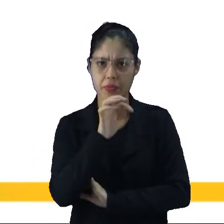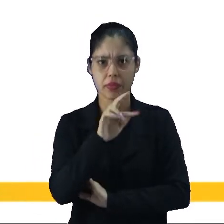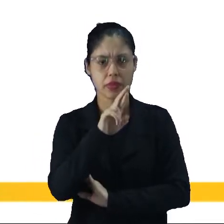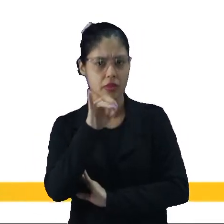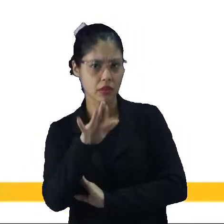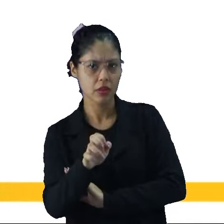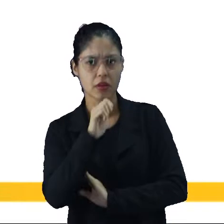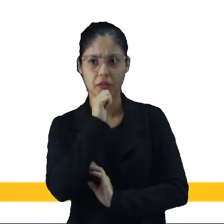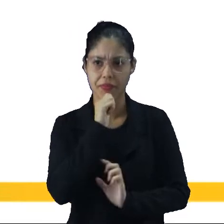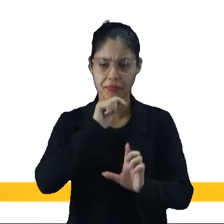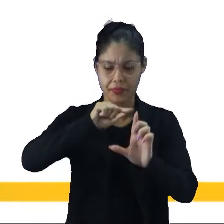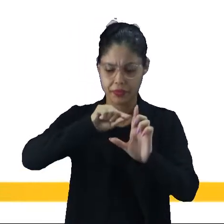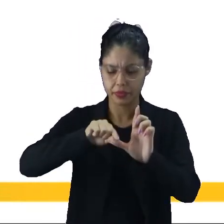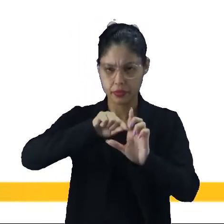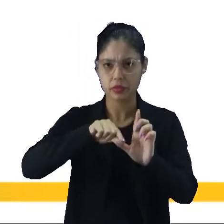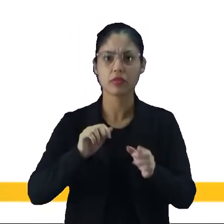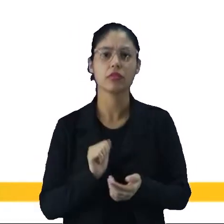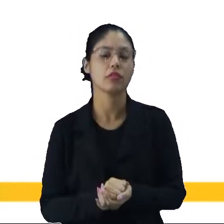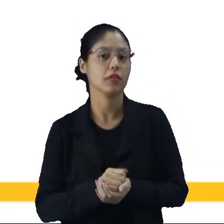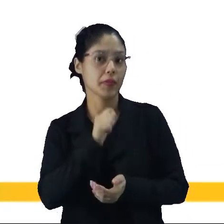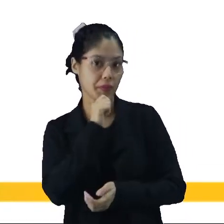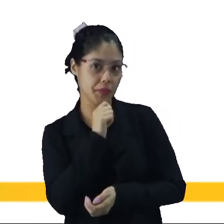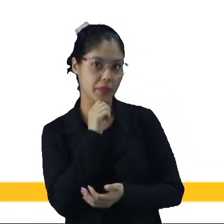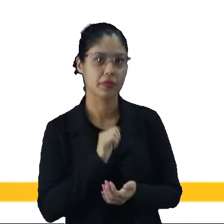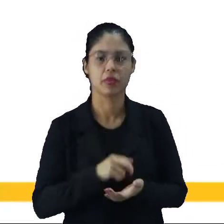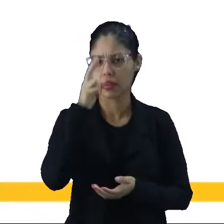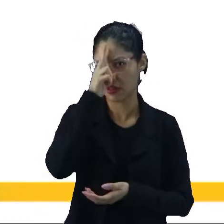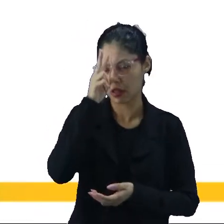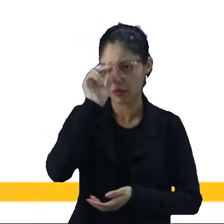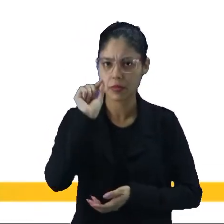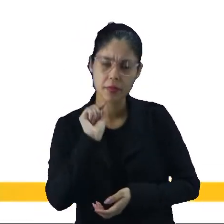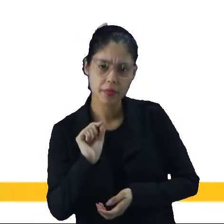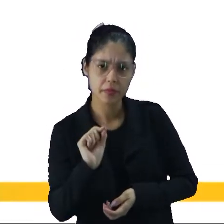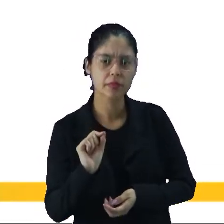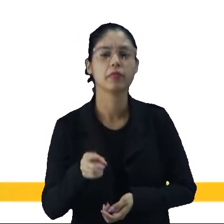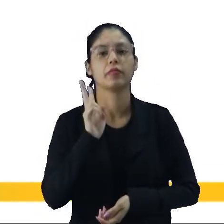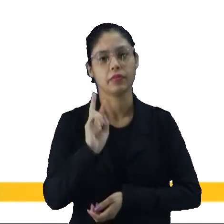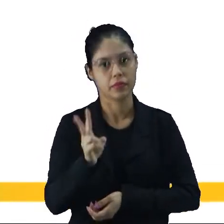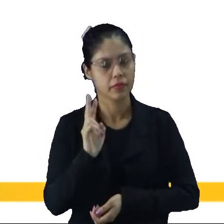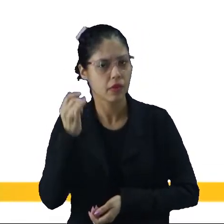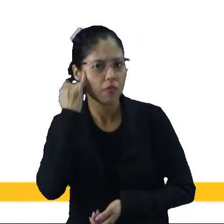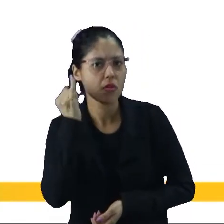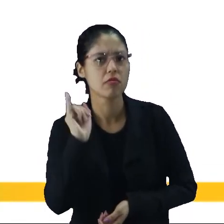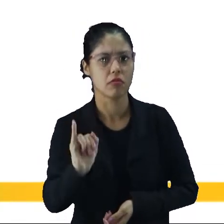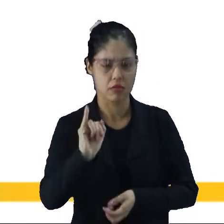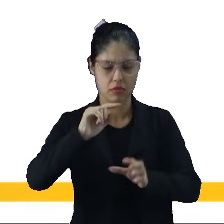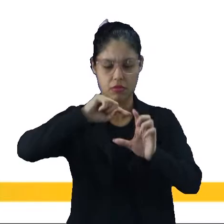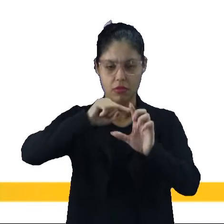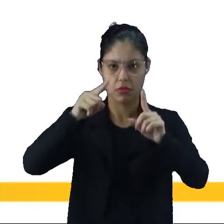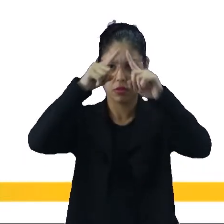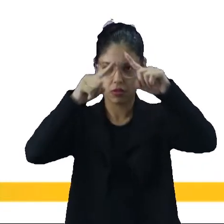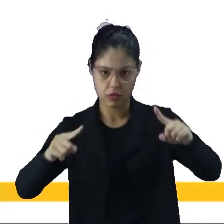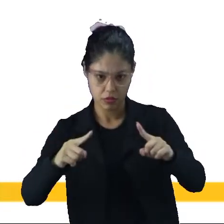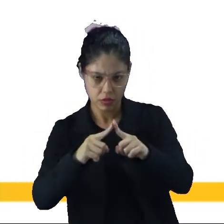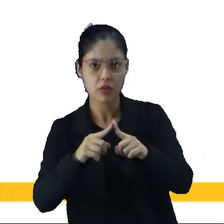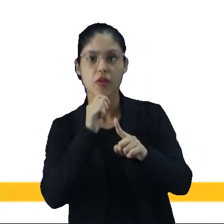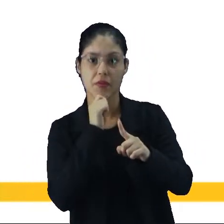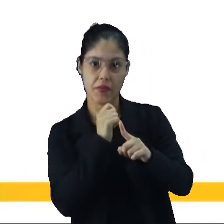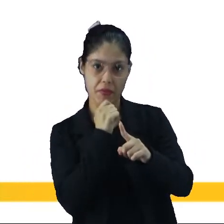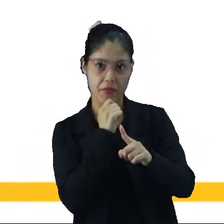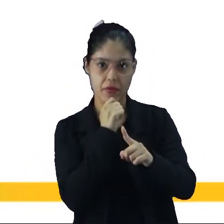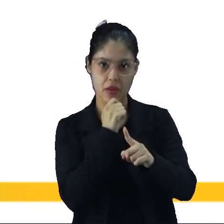é a tangente do ângulo em questão. Lembrando que a gente vai relativizar sempre a ideia do triângulo, retângulo,